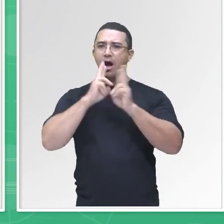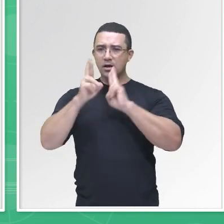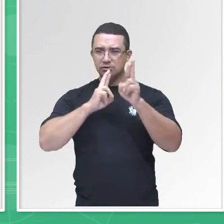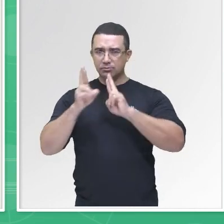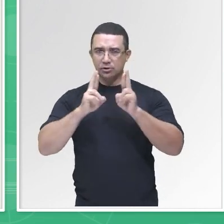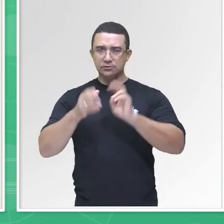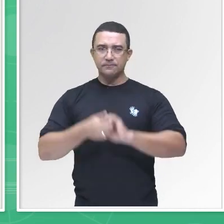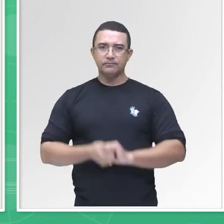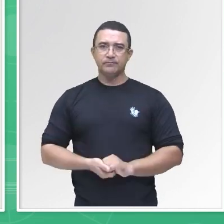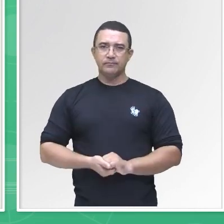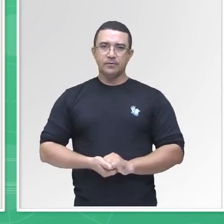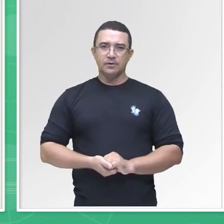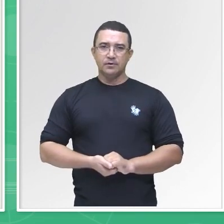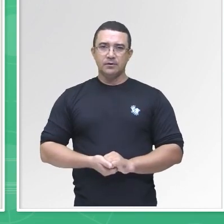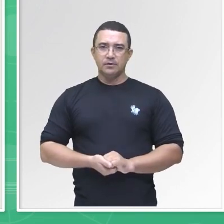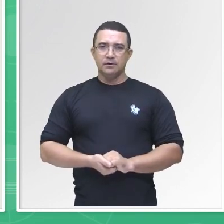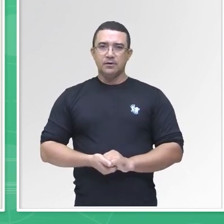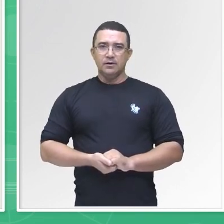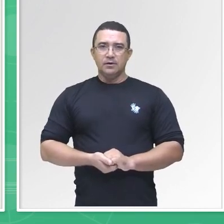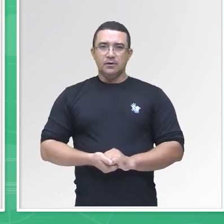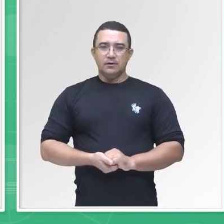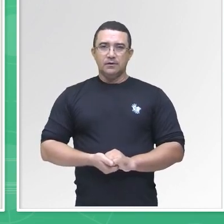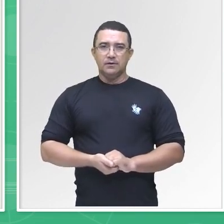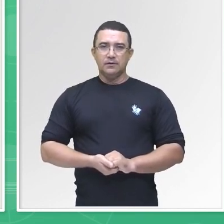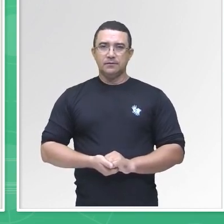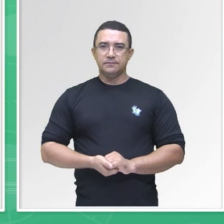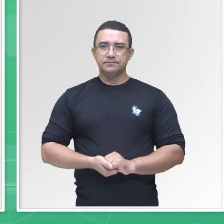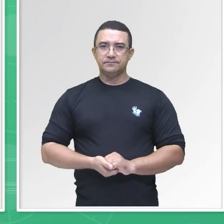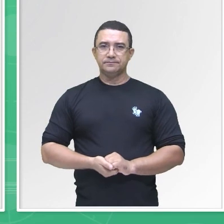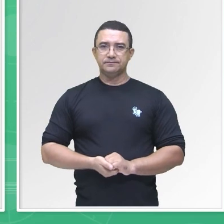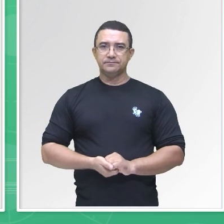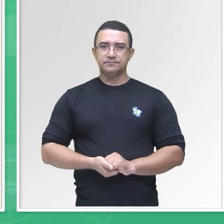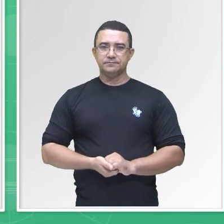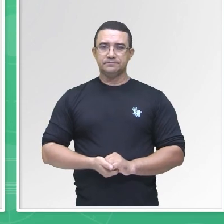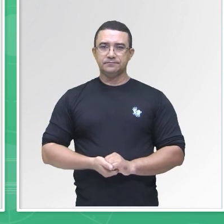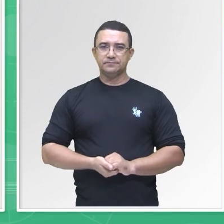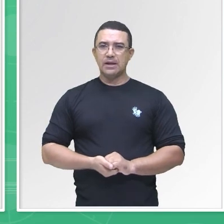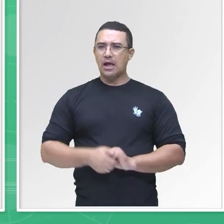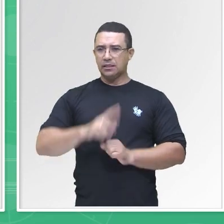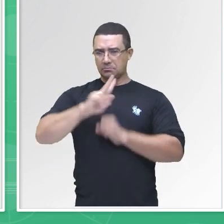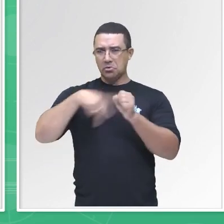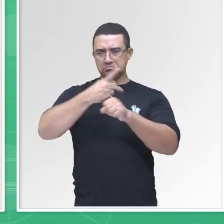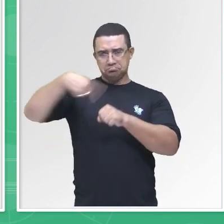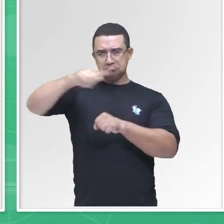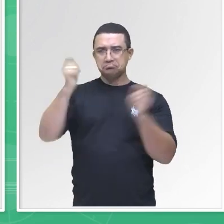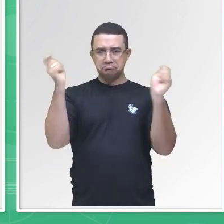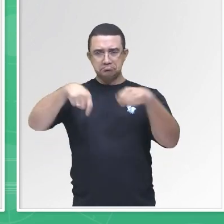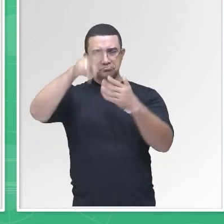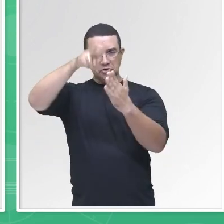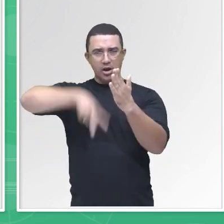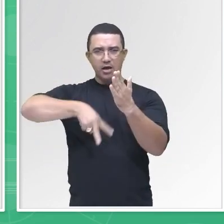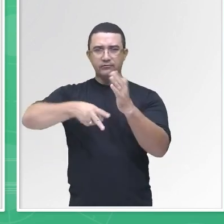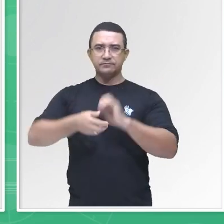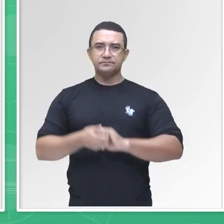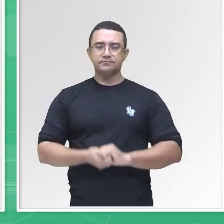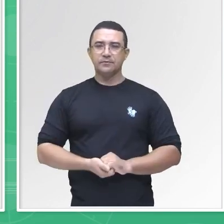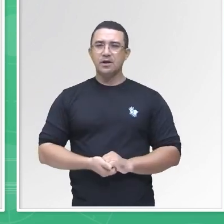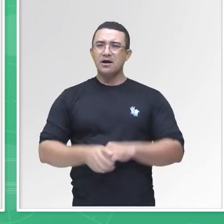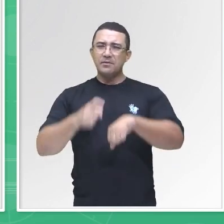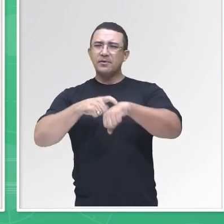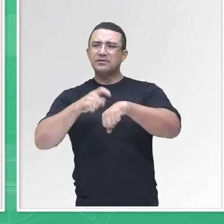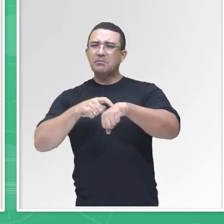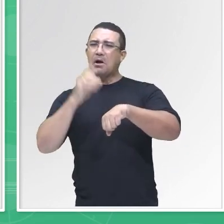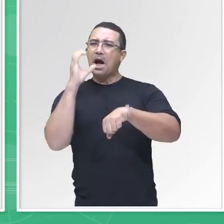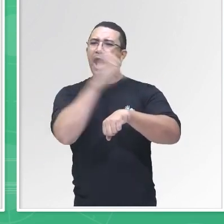rápido, explicando, bem rápido, explicando aqui o que é. Depois vocês leem, né? E a segunda questão, vamos ver lá que o tempo é muito